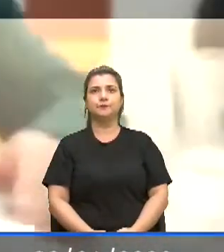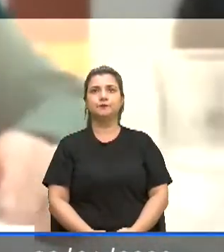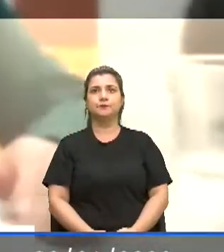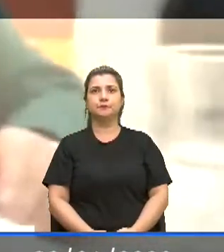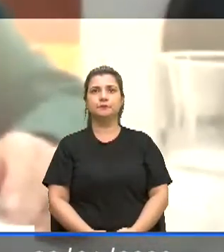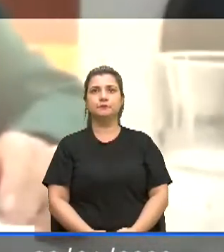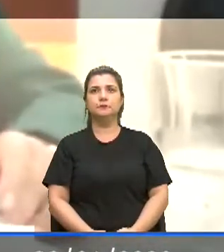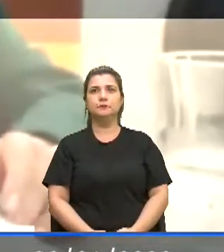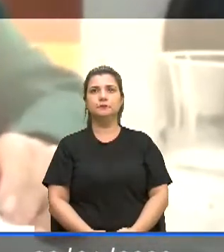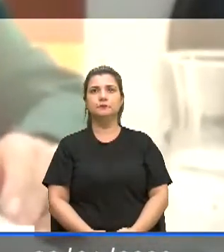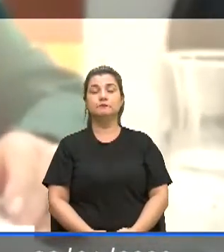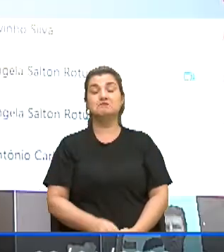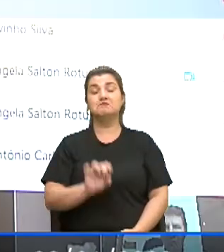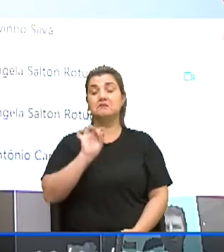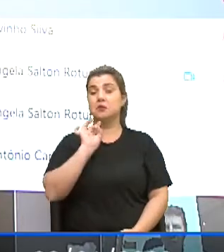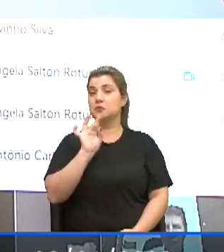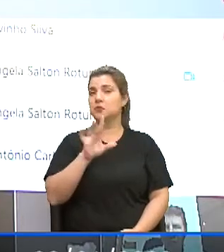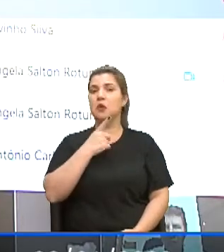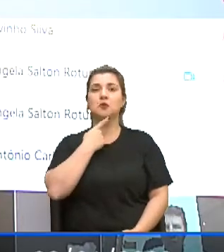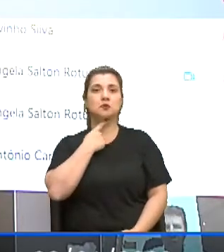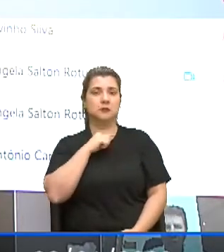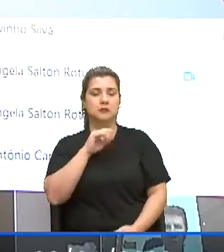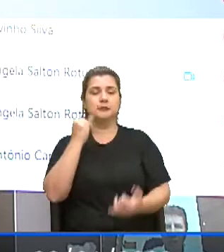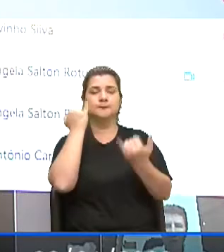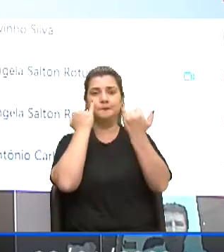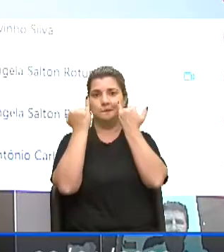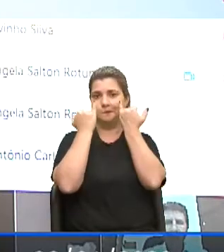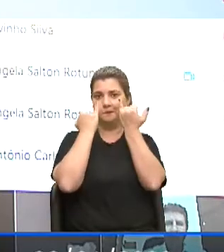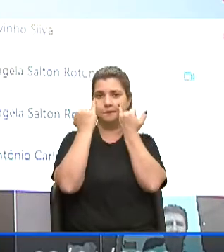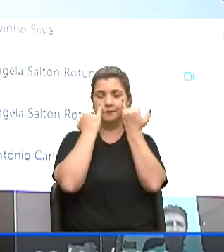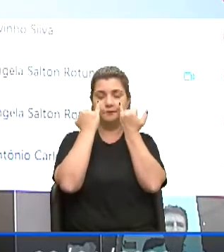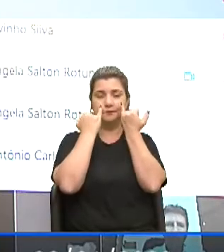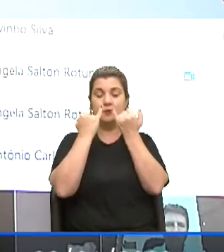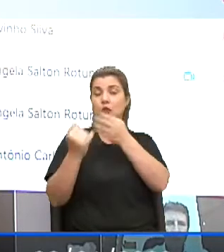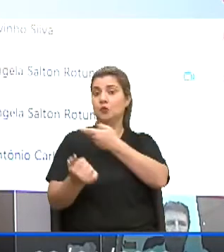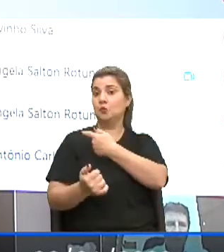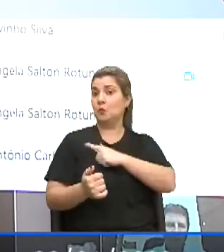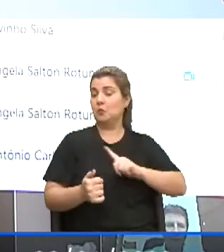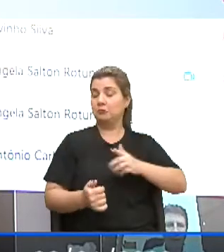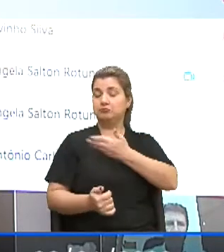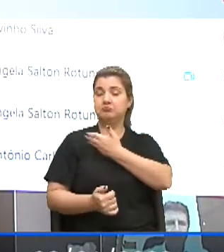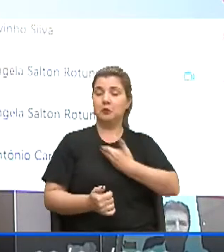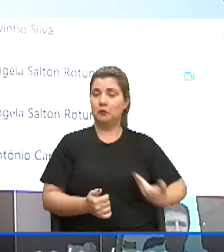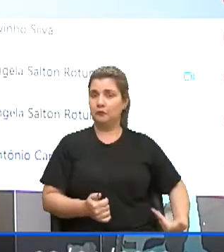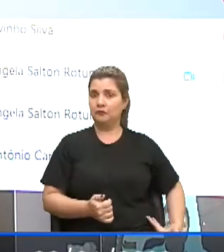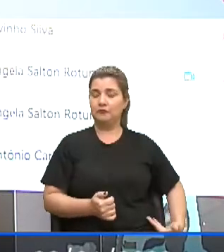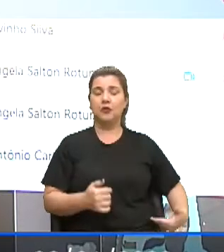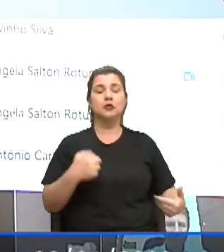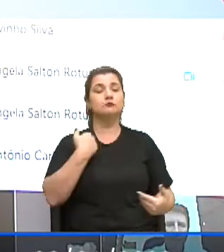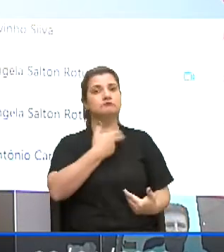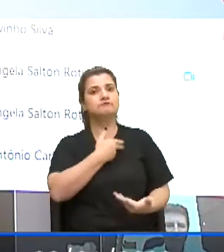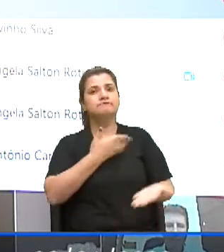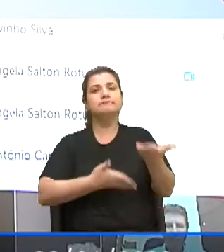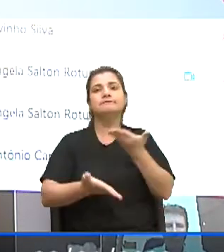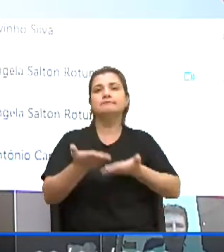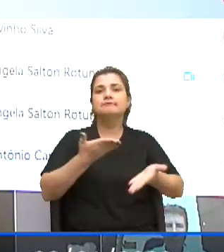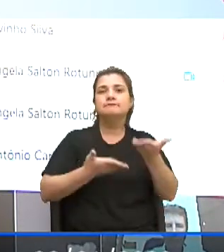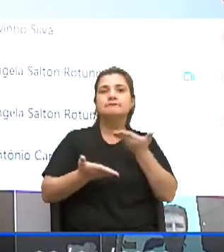Eu só gostaria de dizer que, como no governo nós estamos tratando